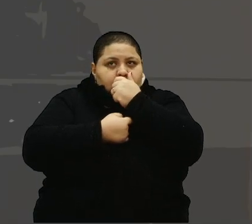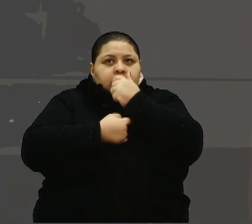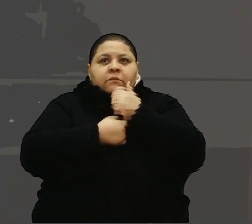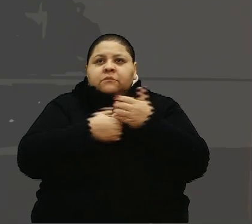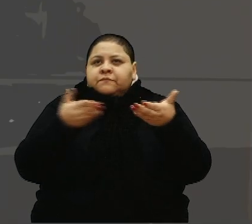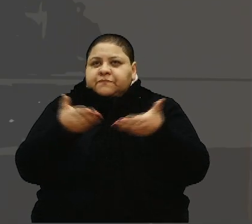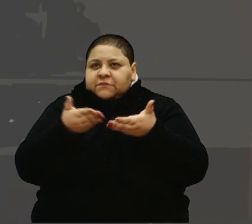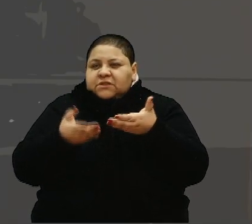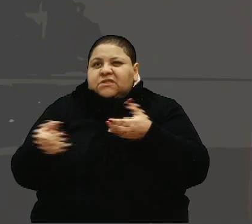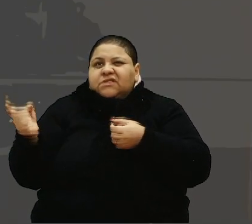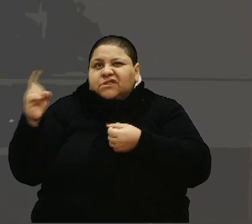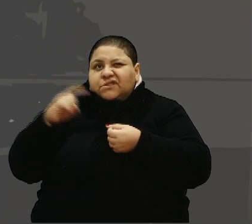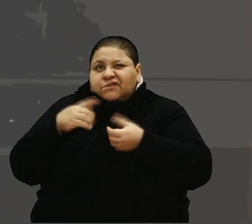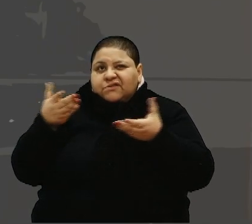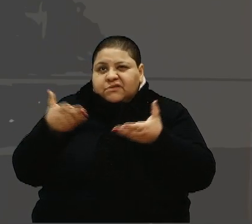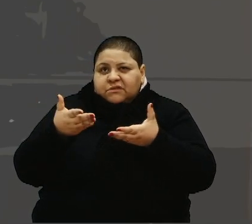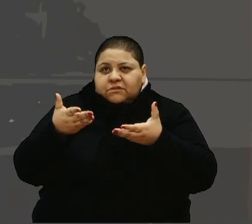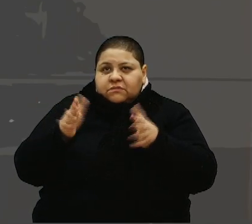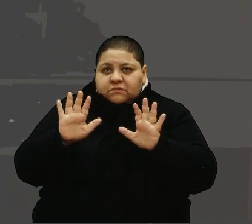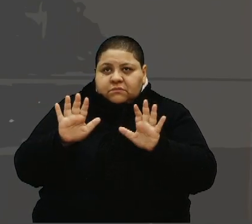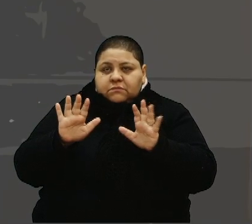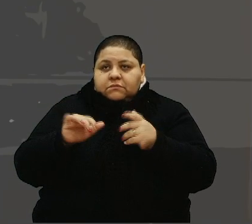já retomei, né? Então